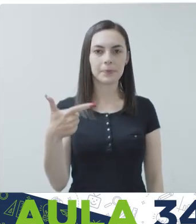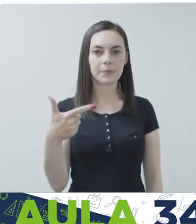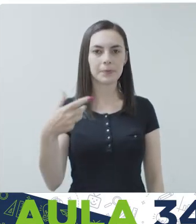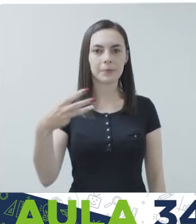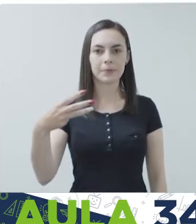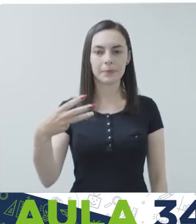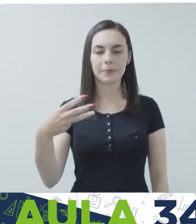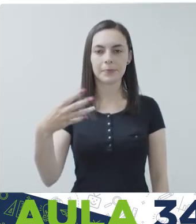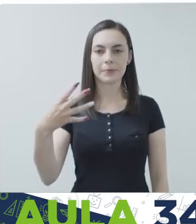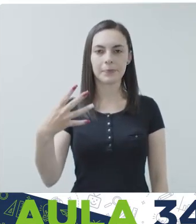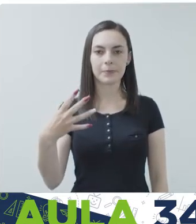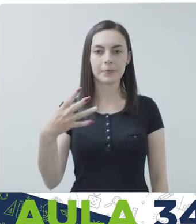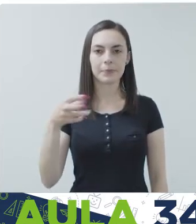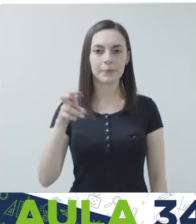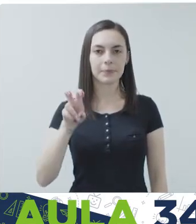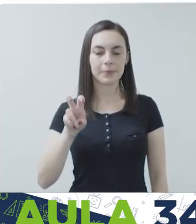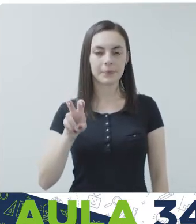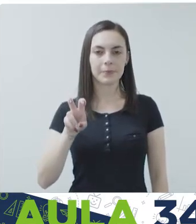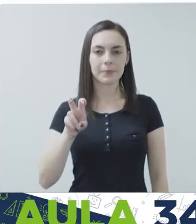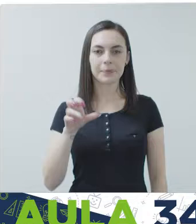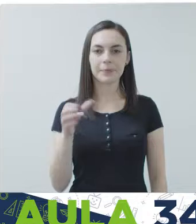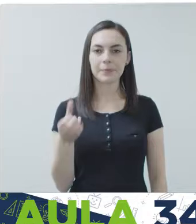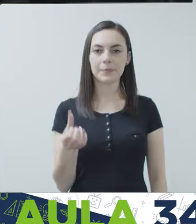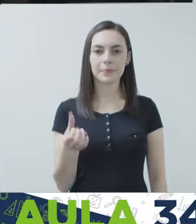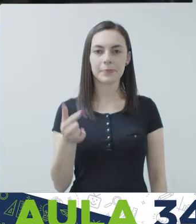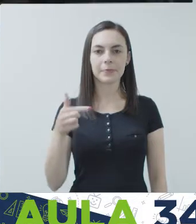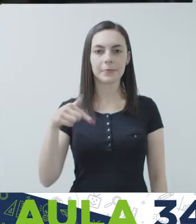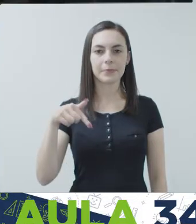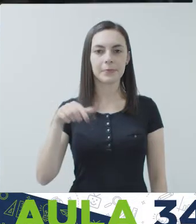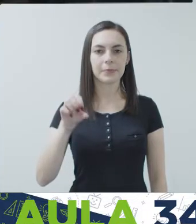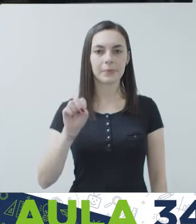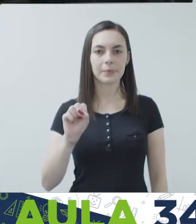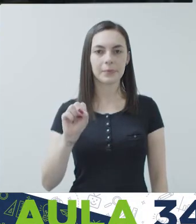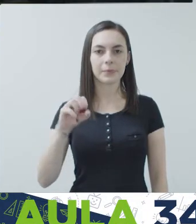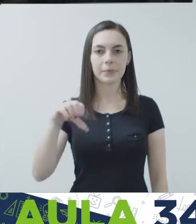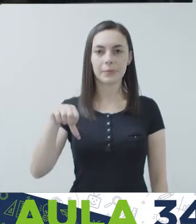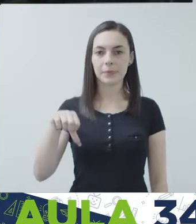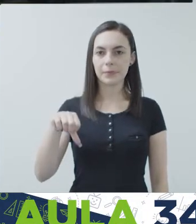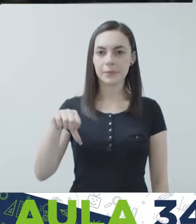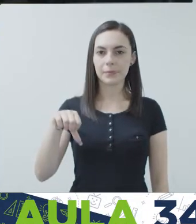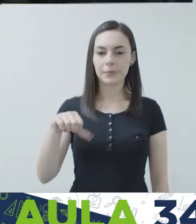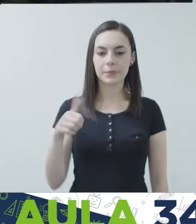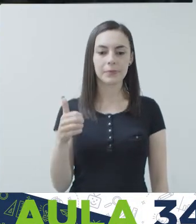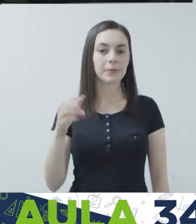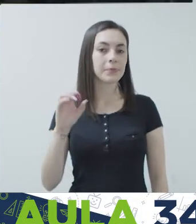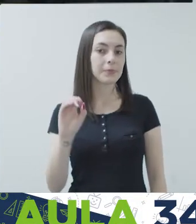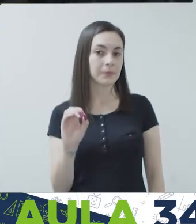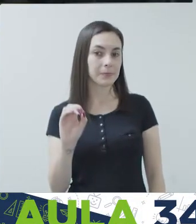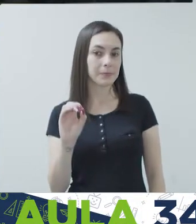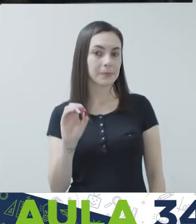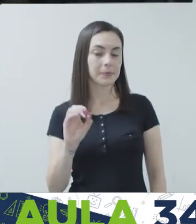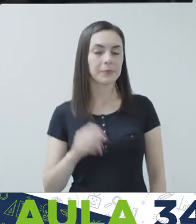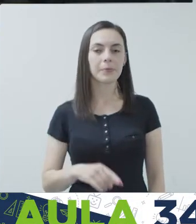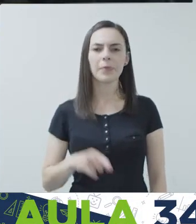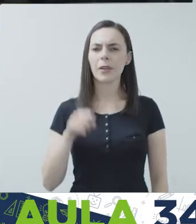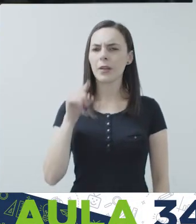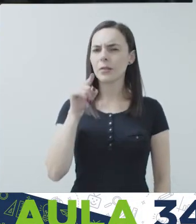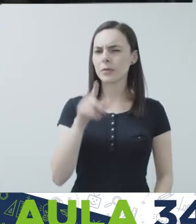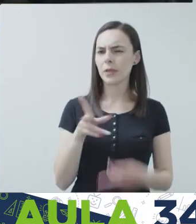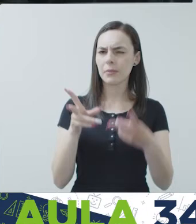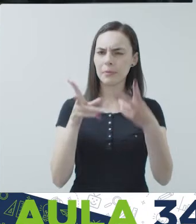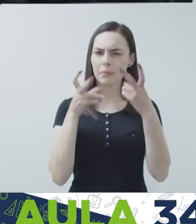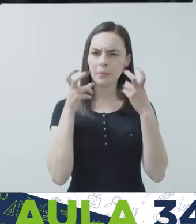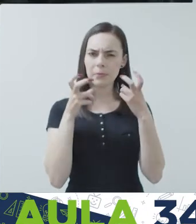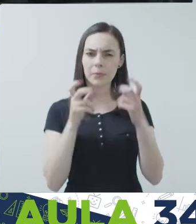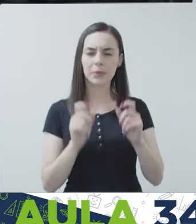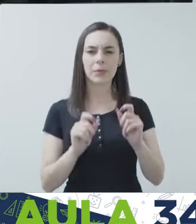2, 3, 4, 5, 6, 7, 8, 9, 10. Vocês perceberam que a